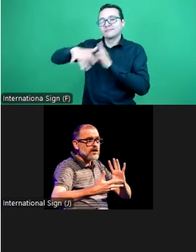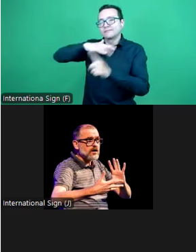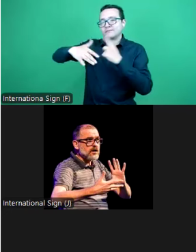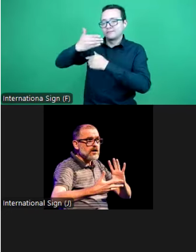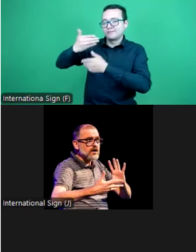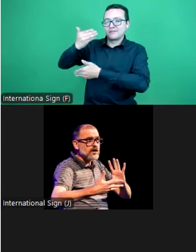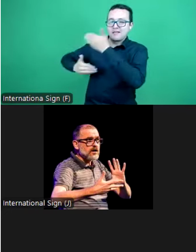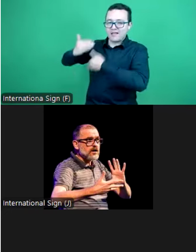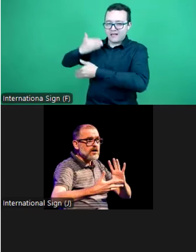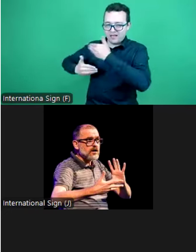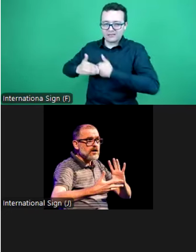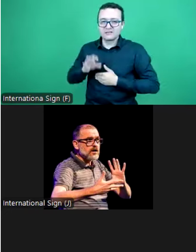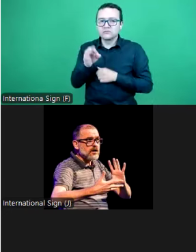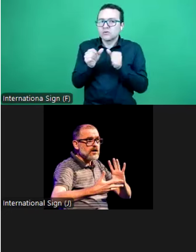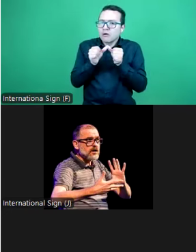hipertensão arterial.